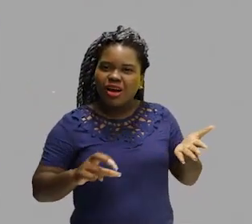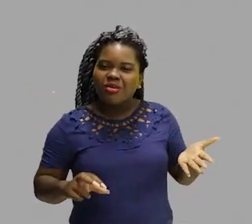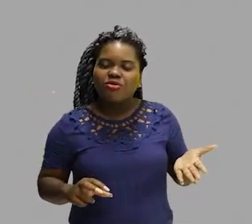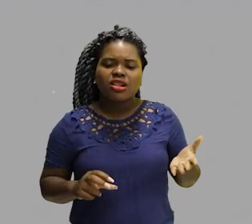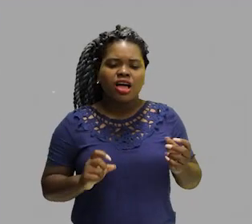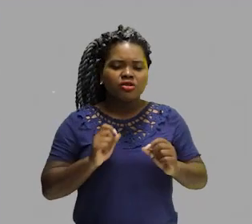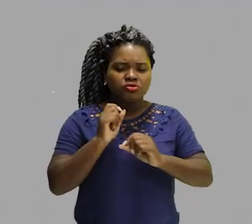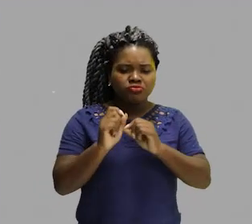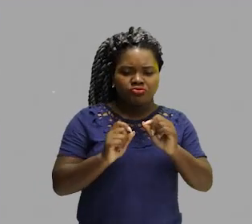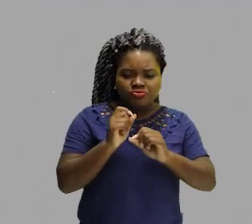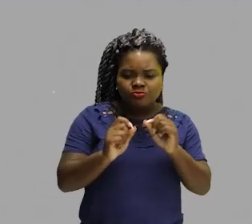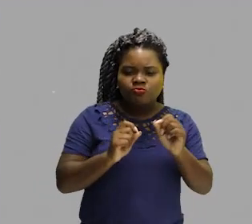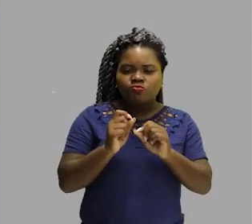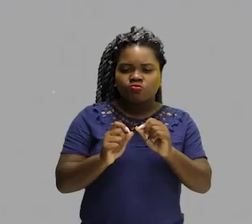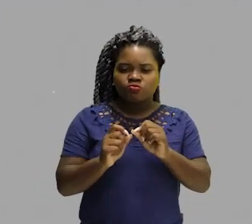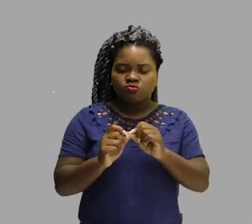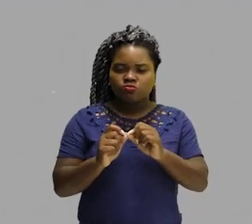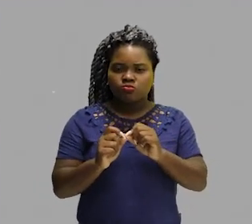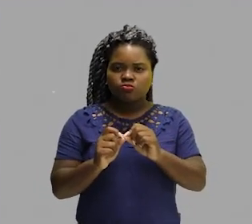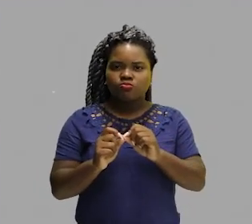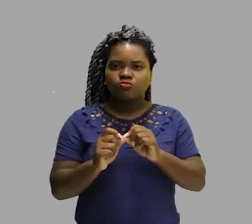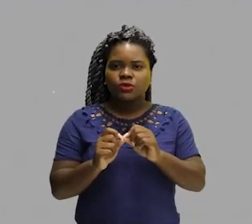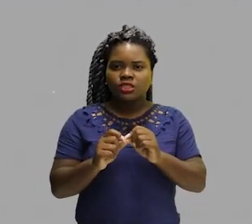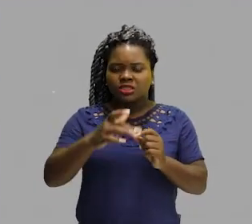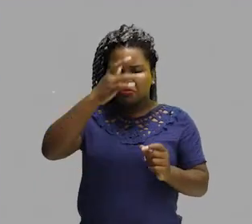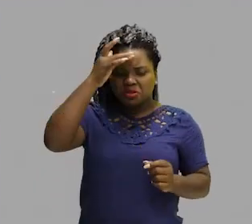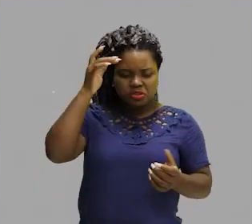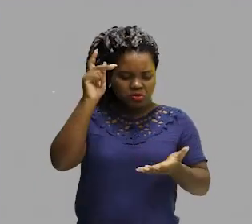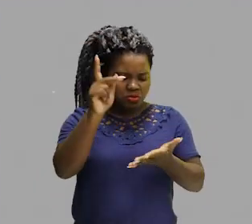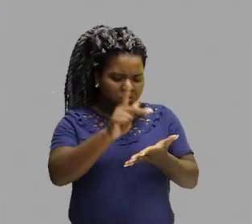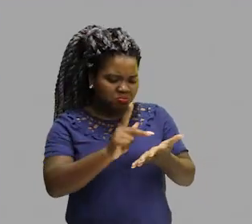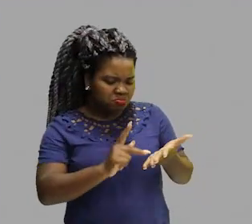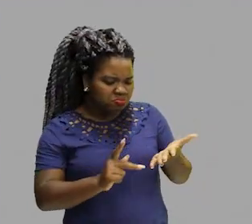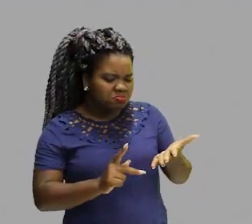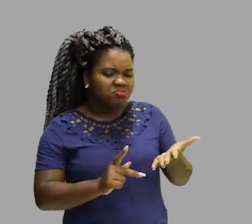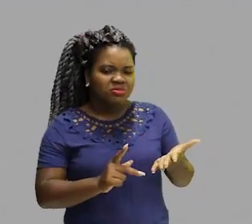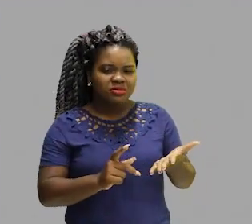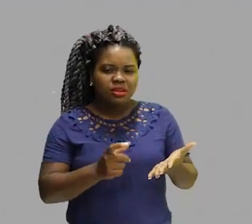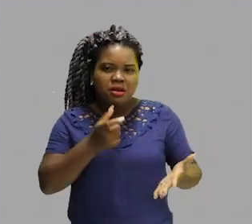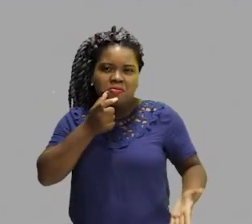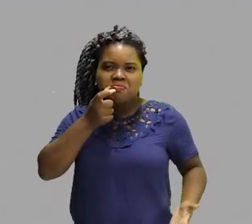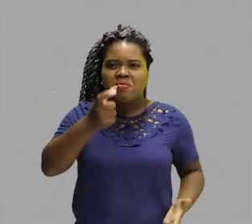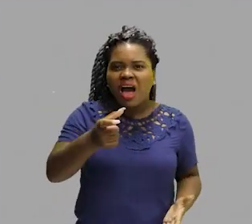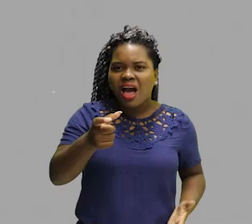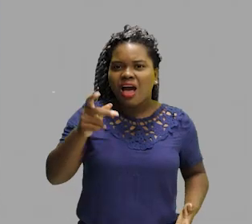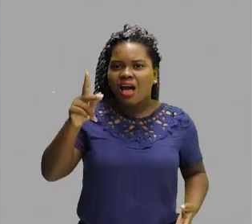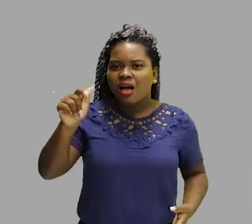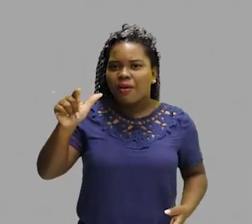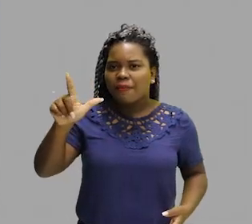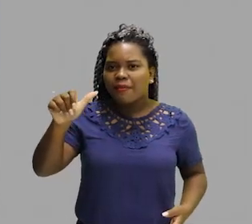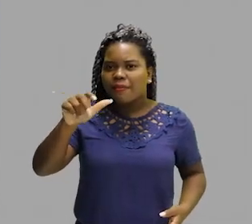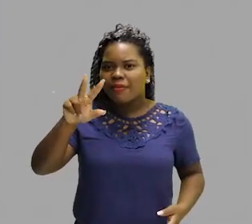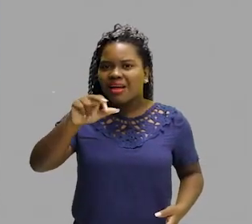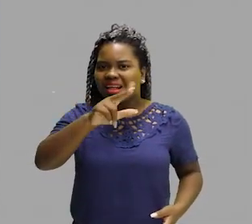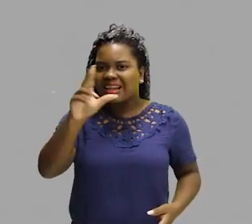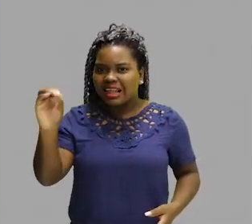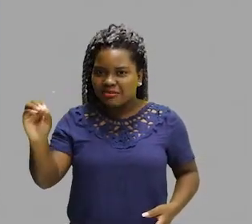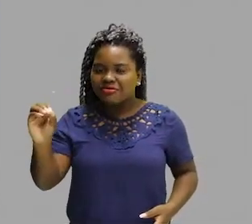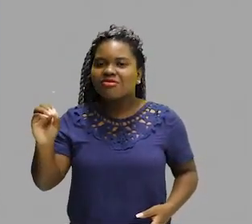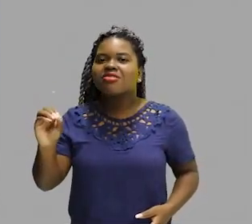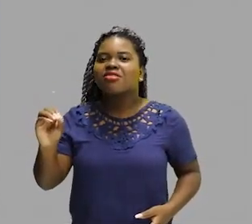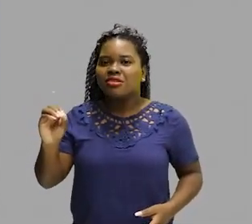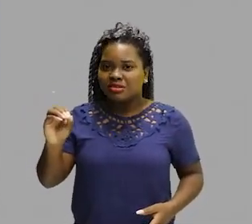aula? Onde o eu lírico falava palavrão, né? Eu trouxe para vocês até a música do Barões da Pisadinha.